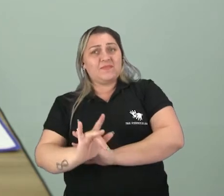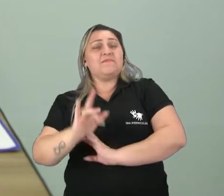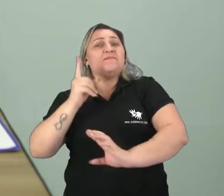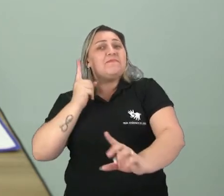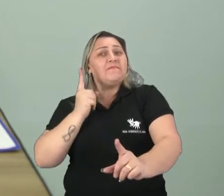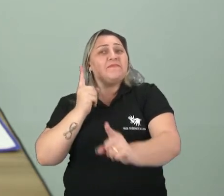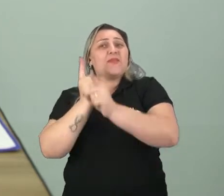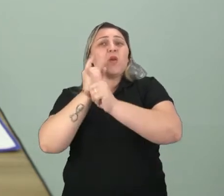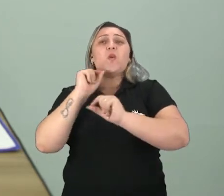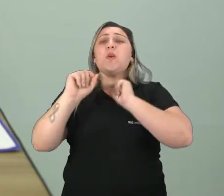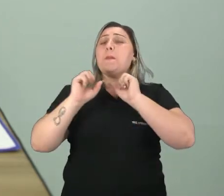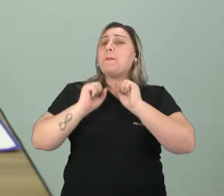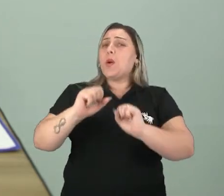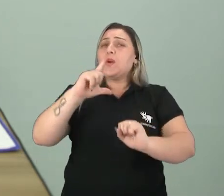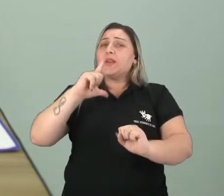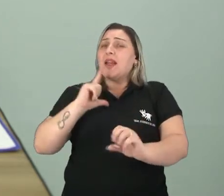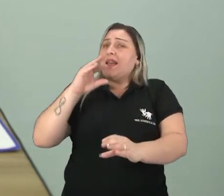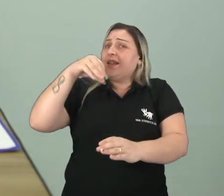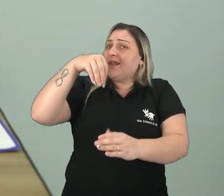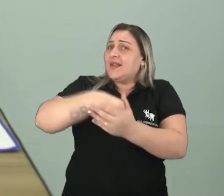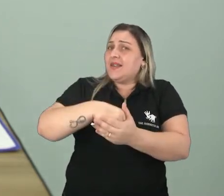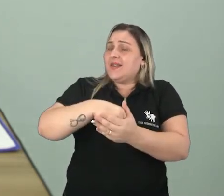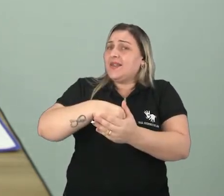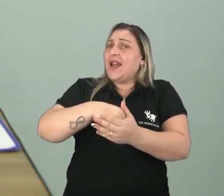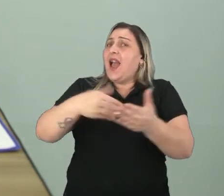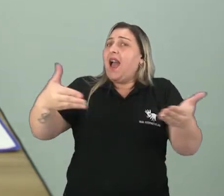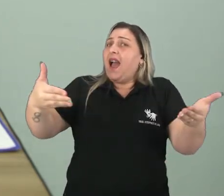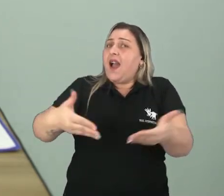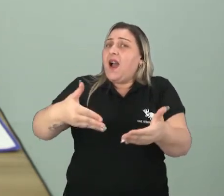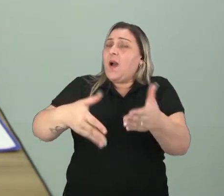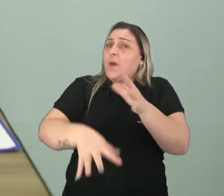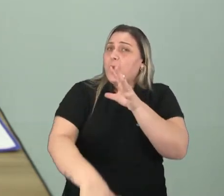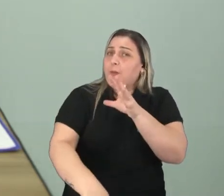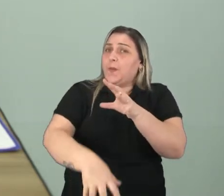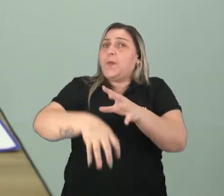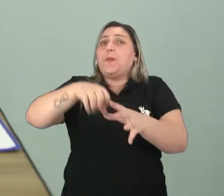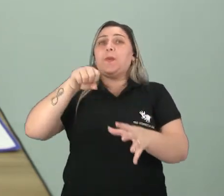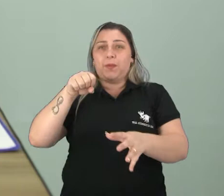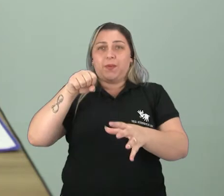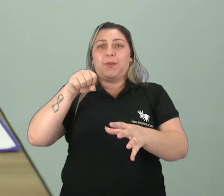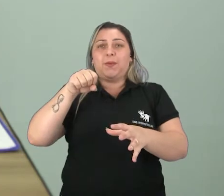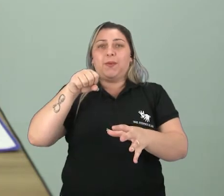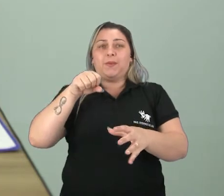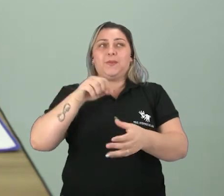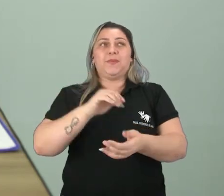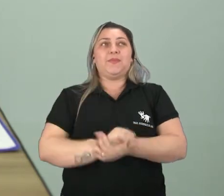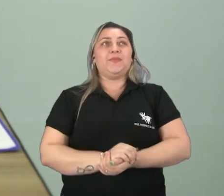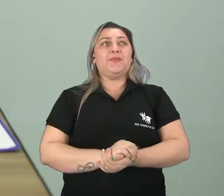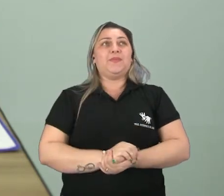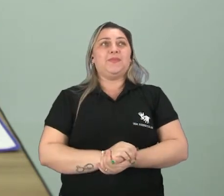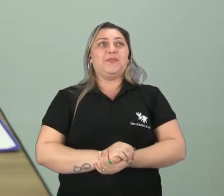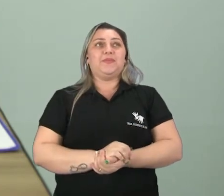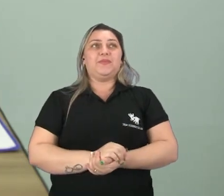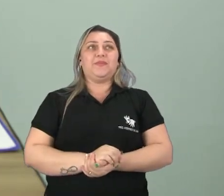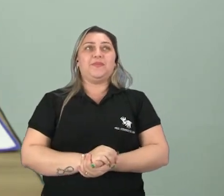para descobrir o que pode estar lá dentro agora eu vou pegar com a minha mão